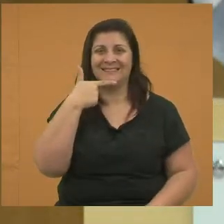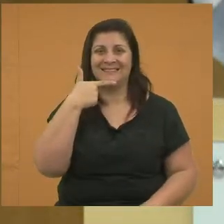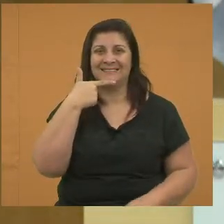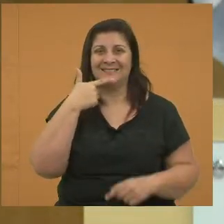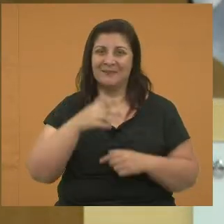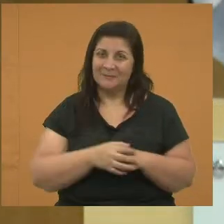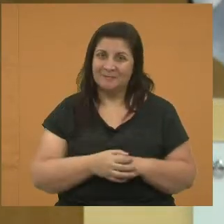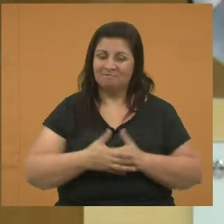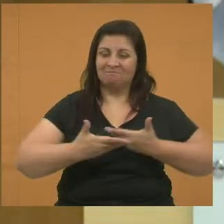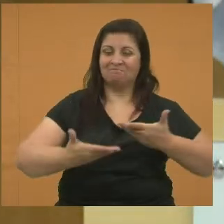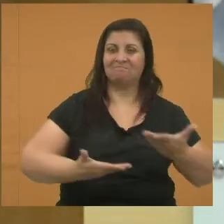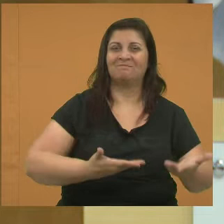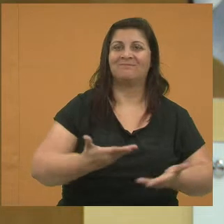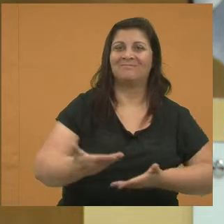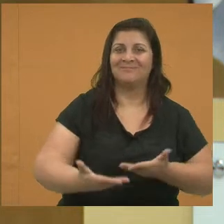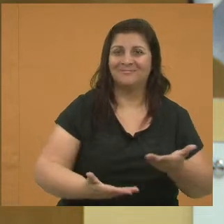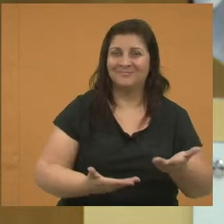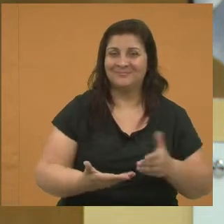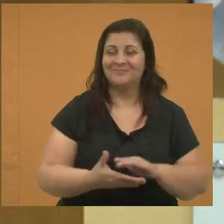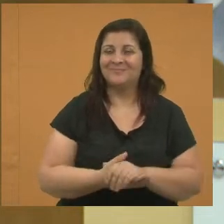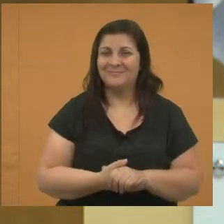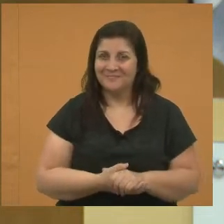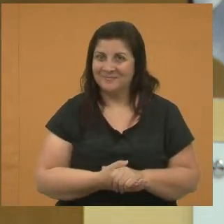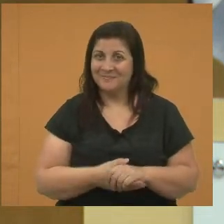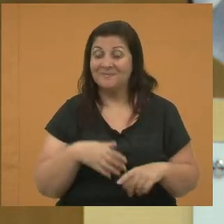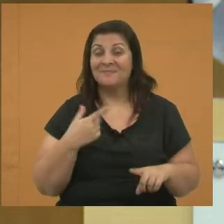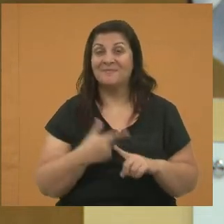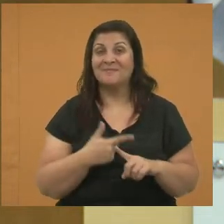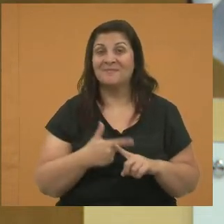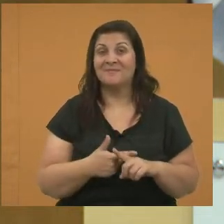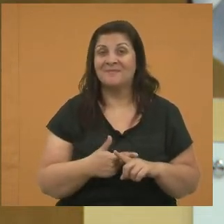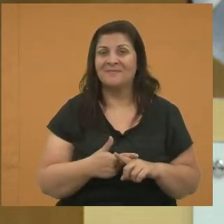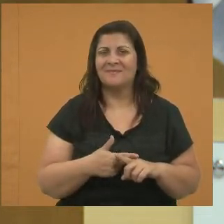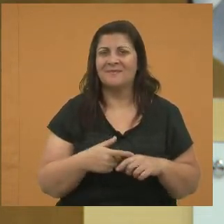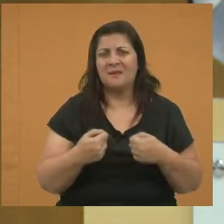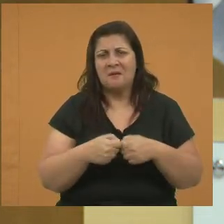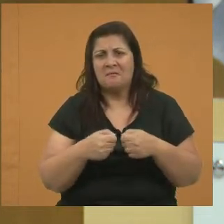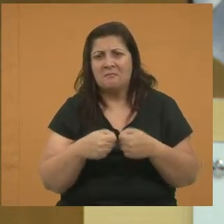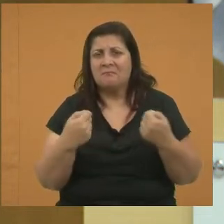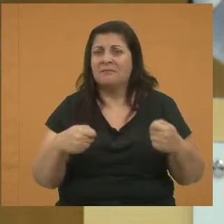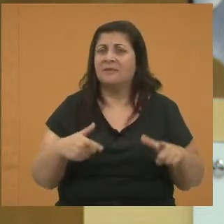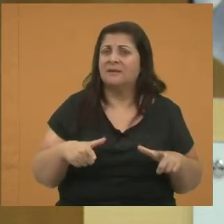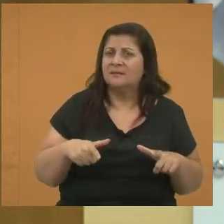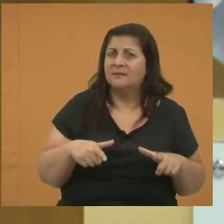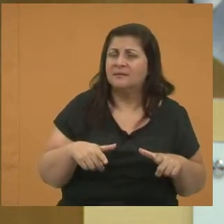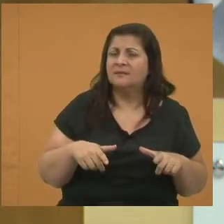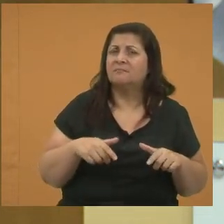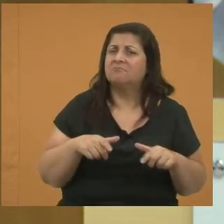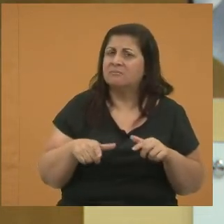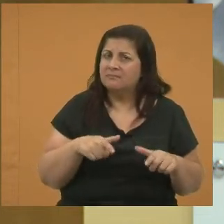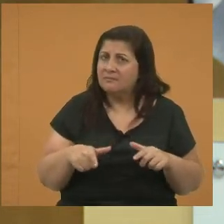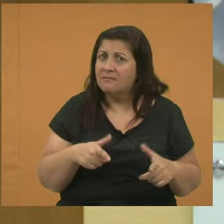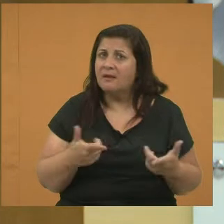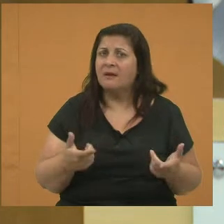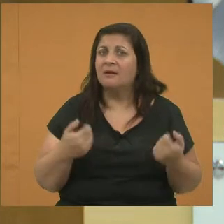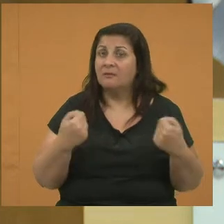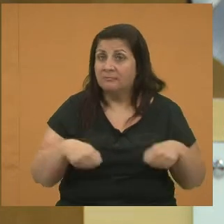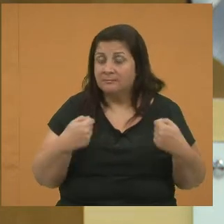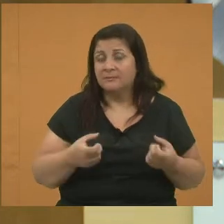está ali atendendo o cliente, porque ele tem que fazer a produtividade do dia a